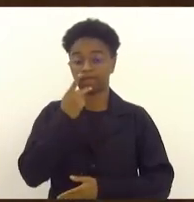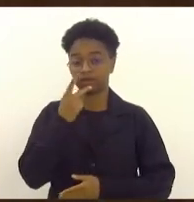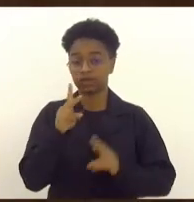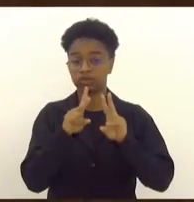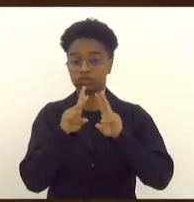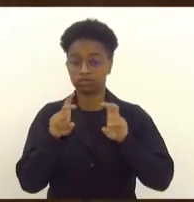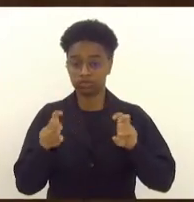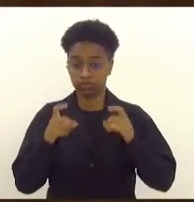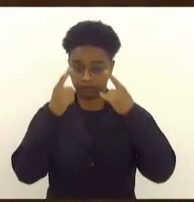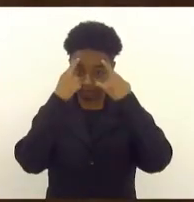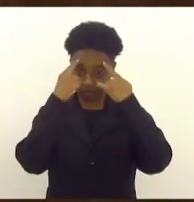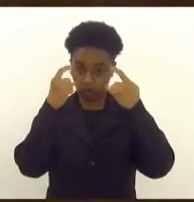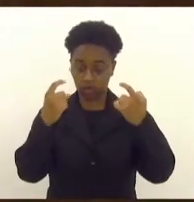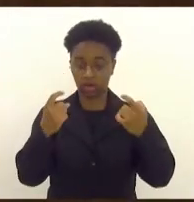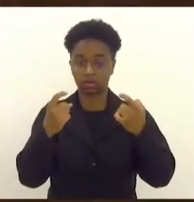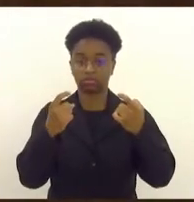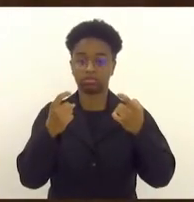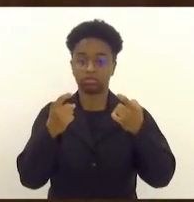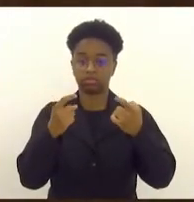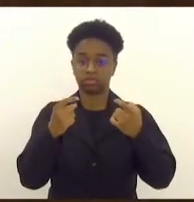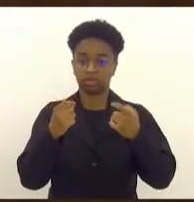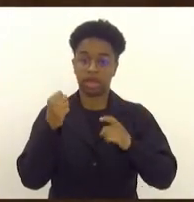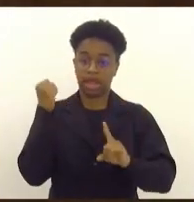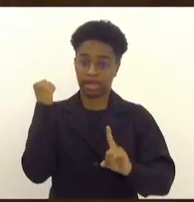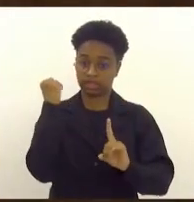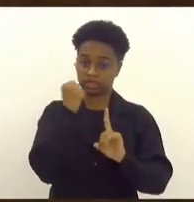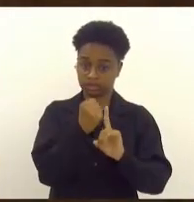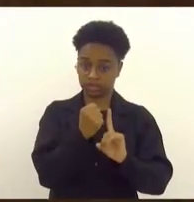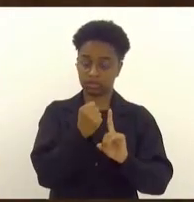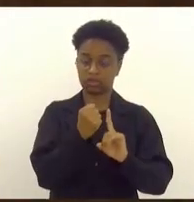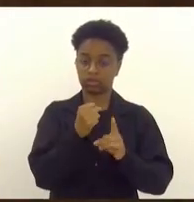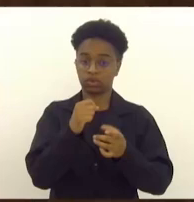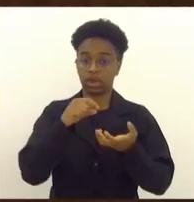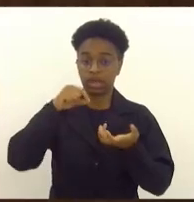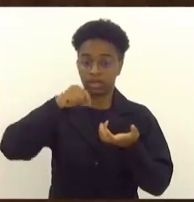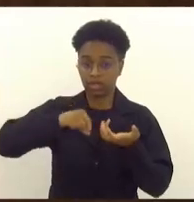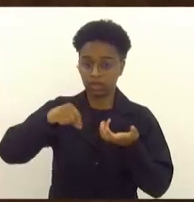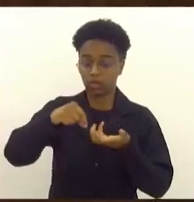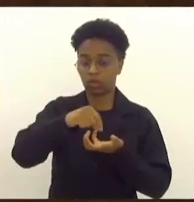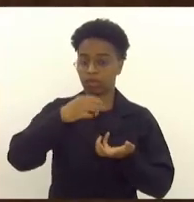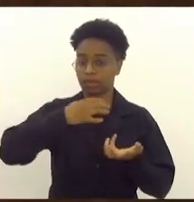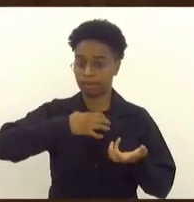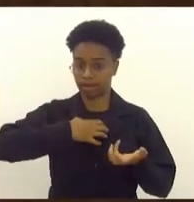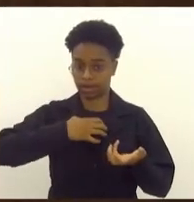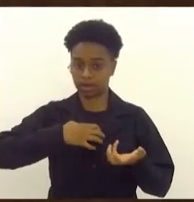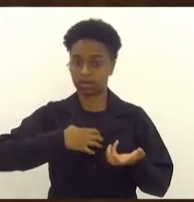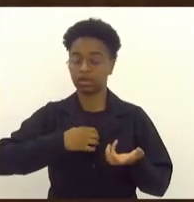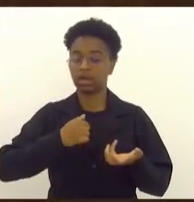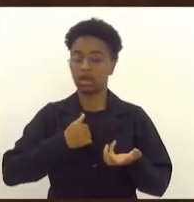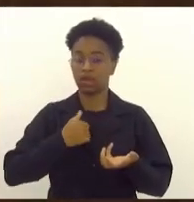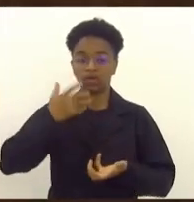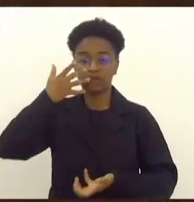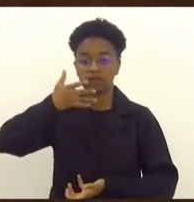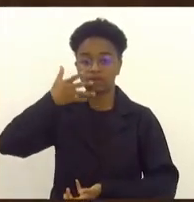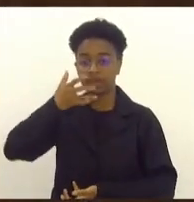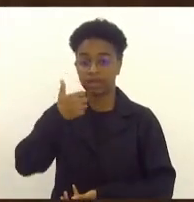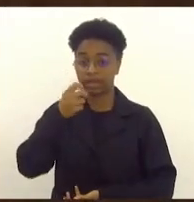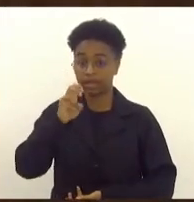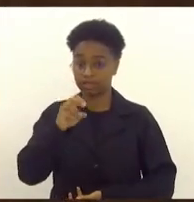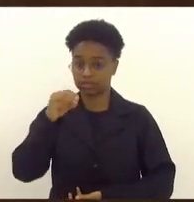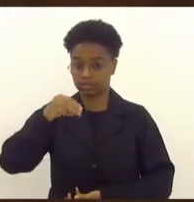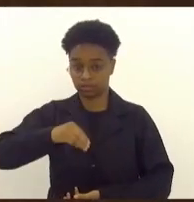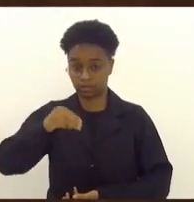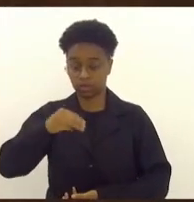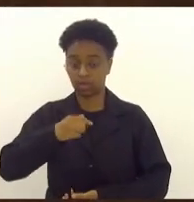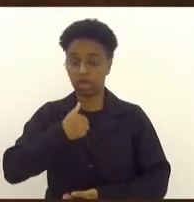a violência assassinato no quilombo lá na Bahia escutei 15 minutos sobre isso